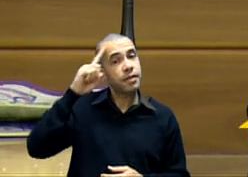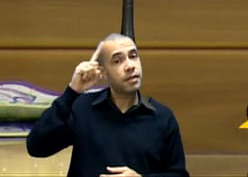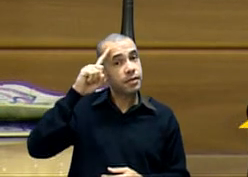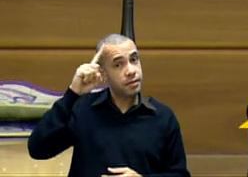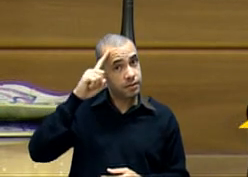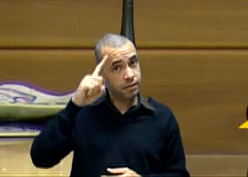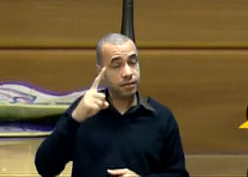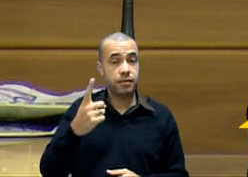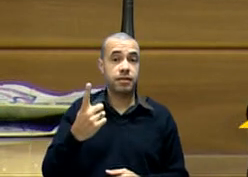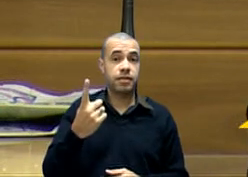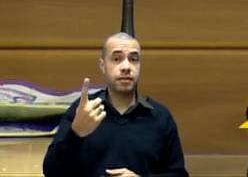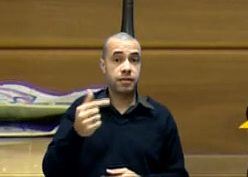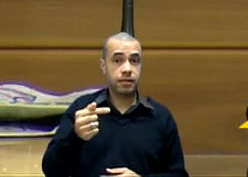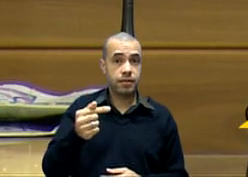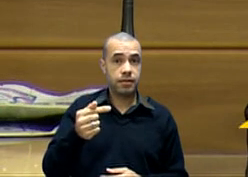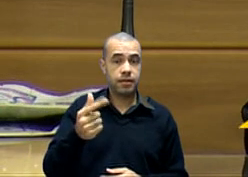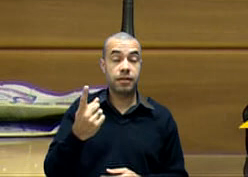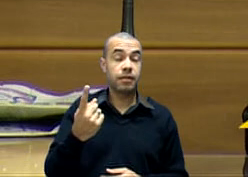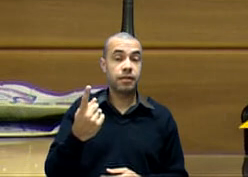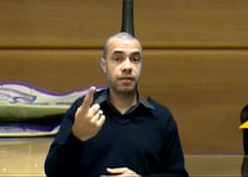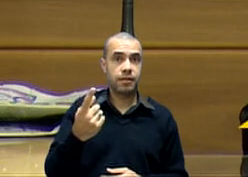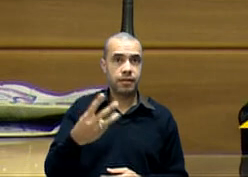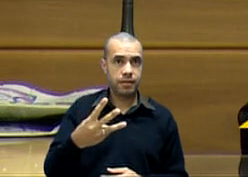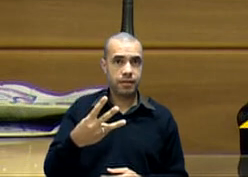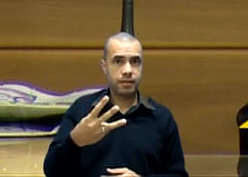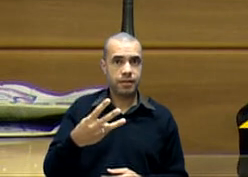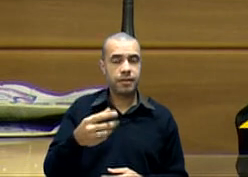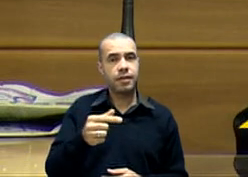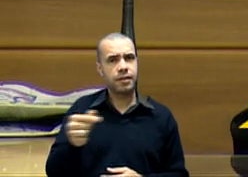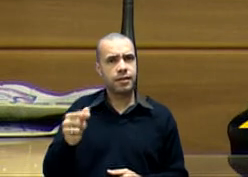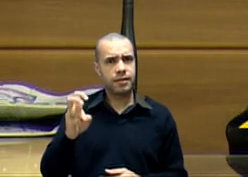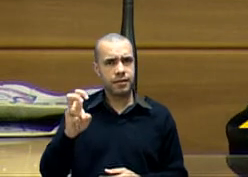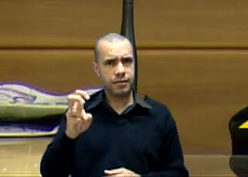a 5 de dezembro de 2019, em Brasília, DF.